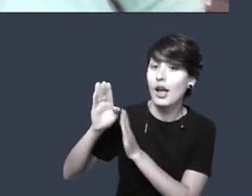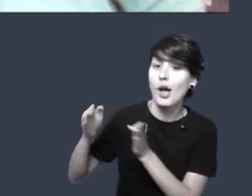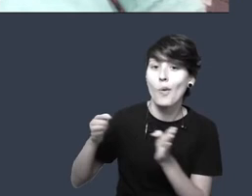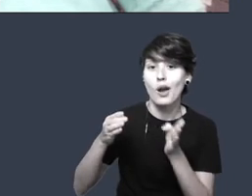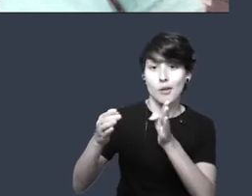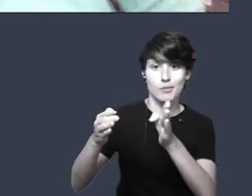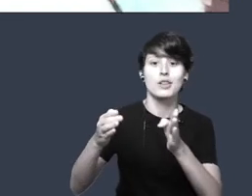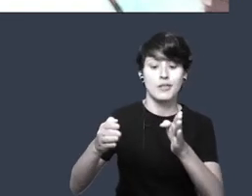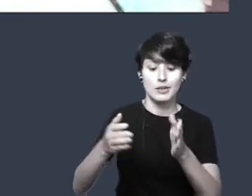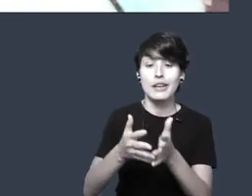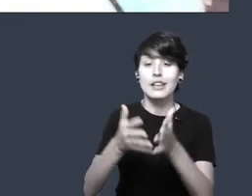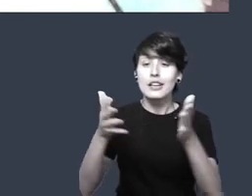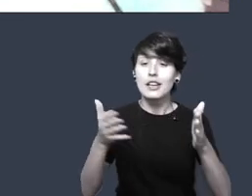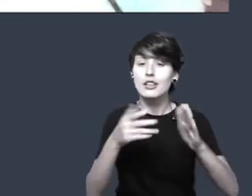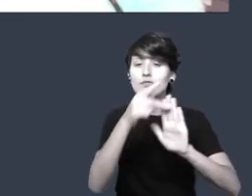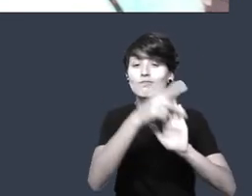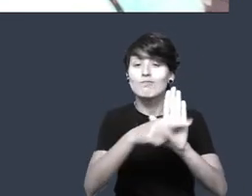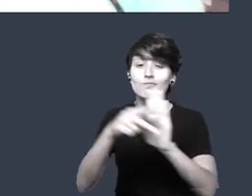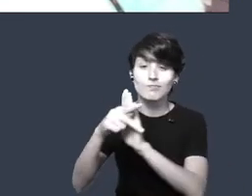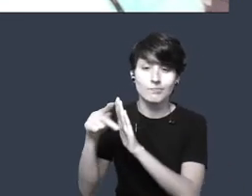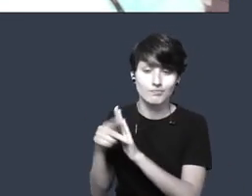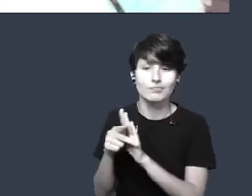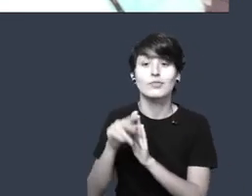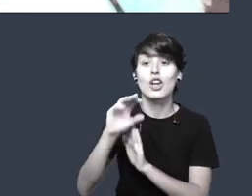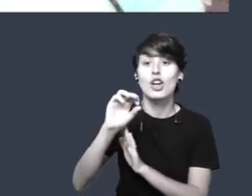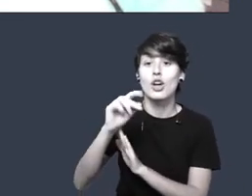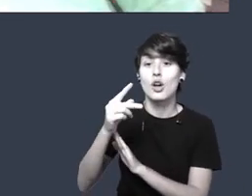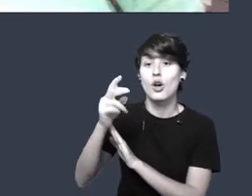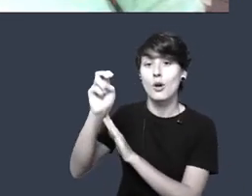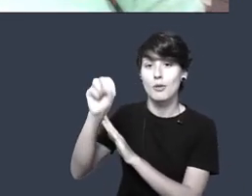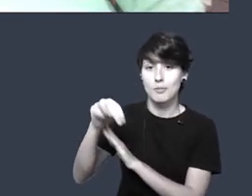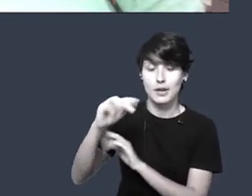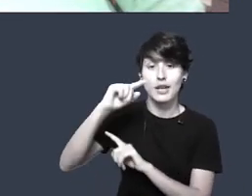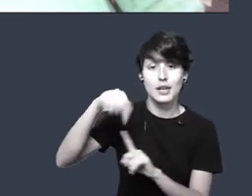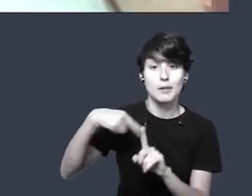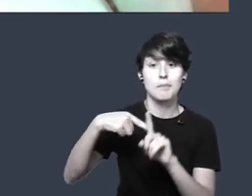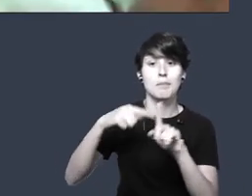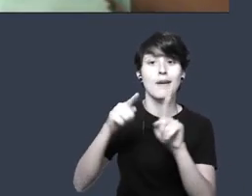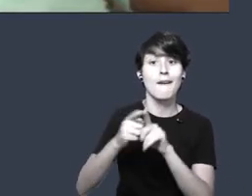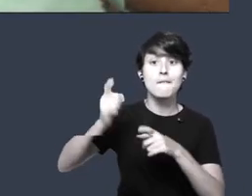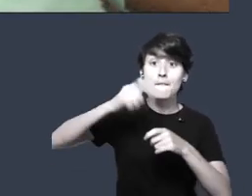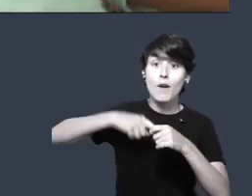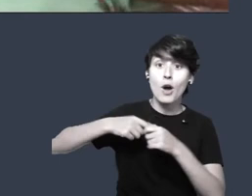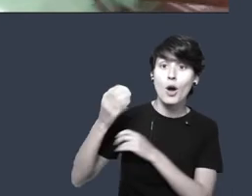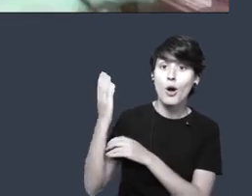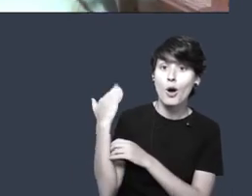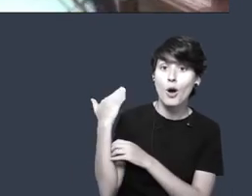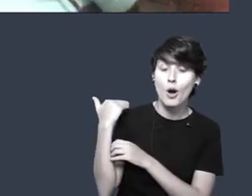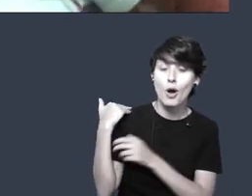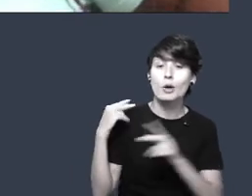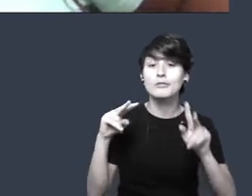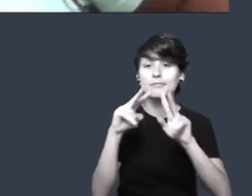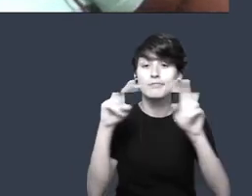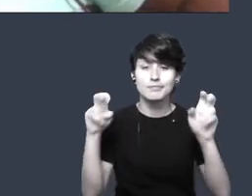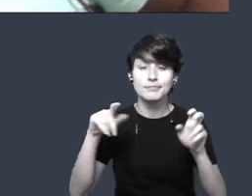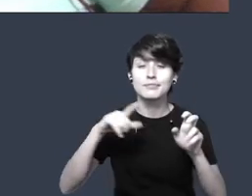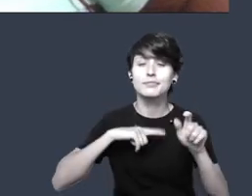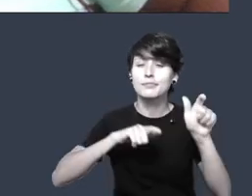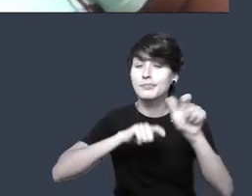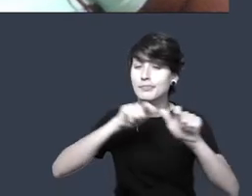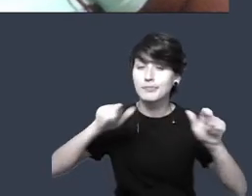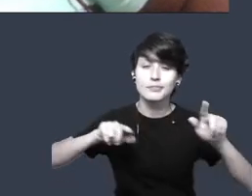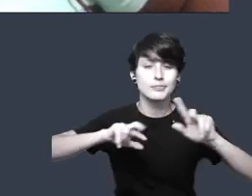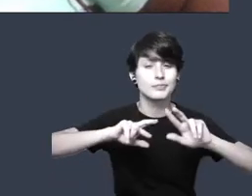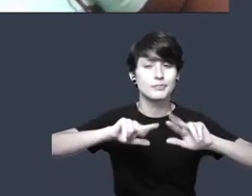Grandes projetos estão indo para essa história de Open Governance. E aí volta para o nosso assunto sobre de você ter pessoas